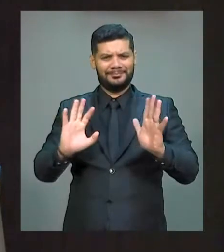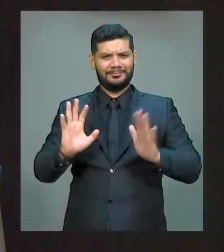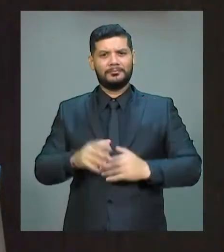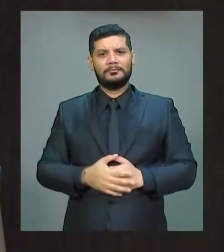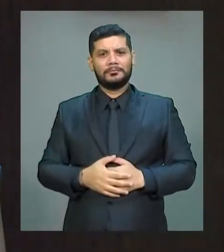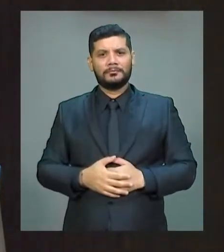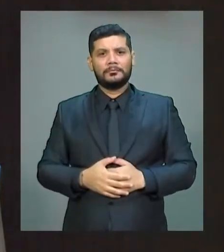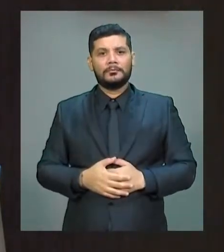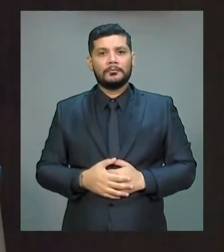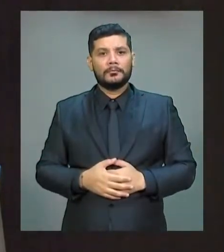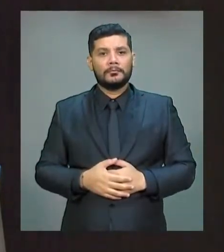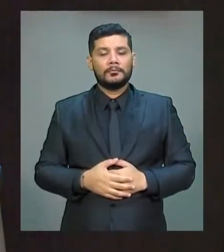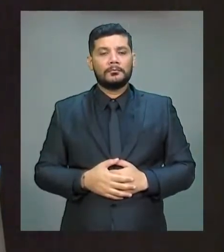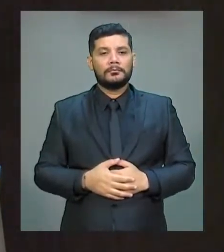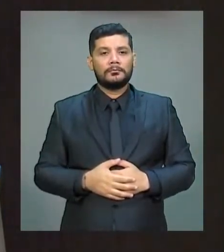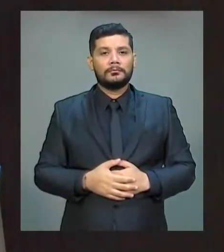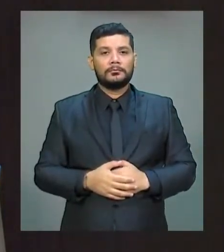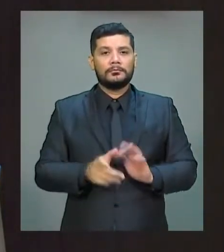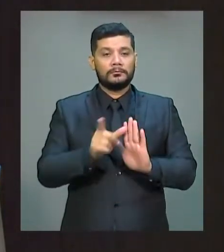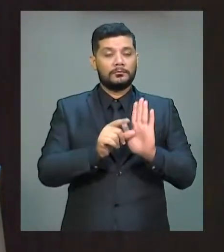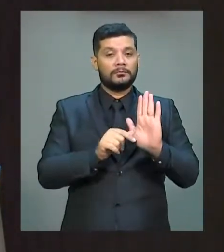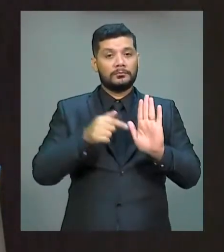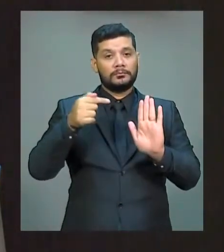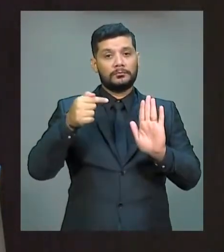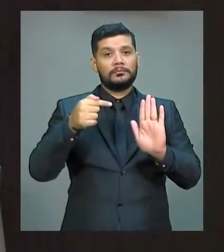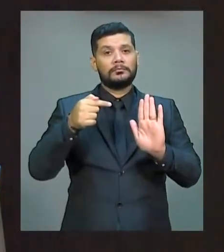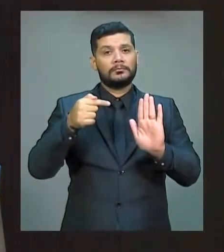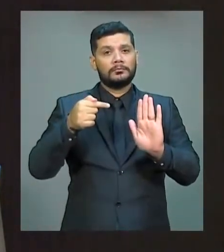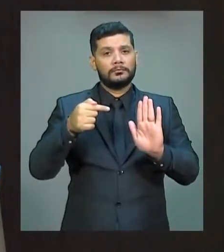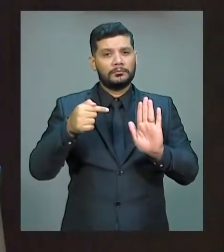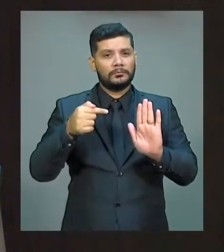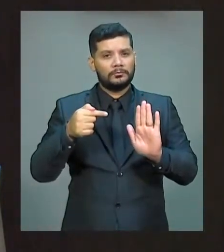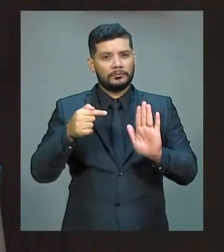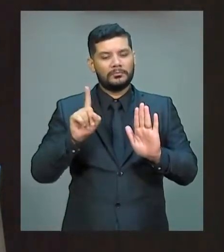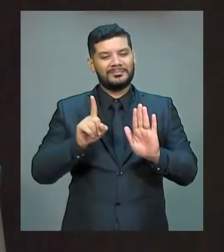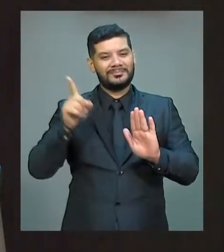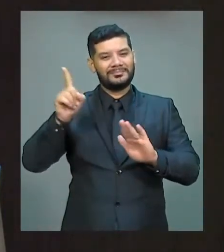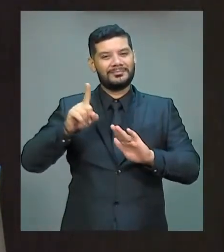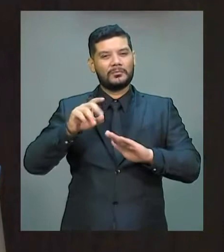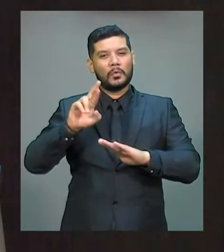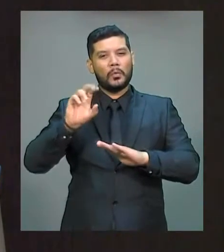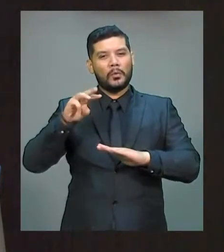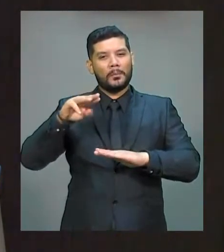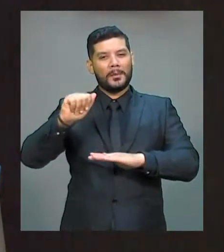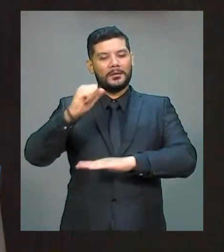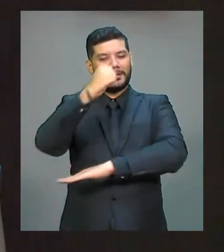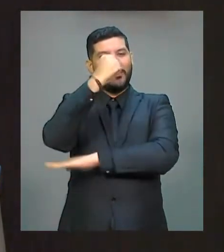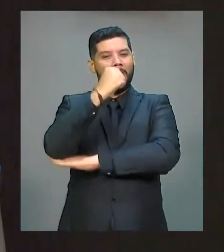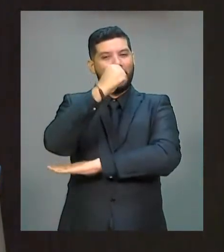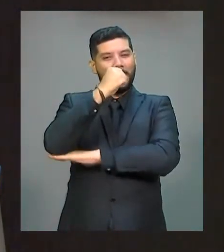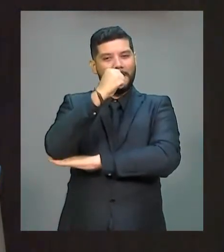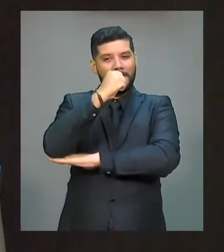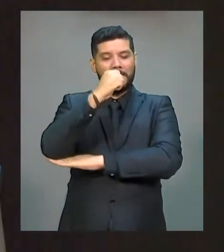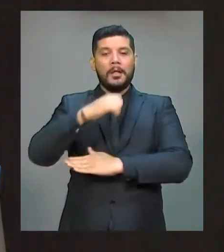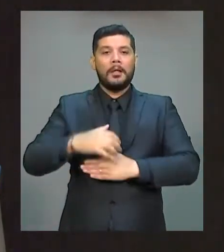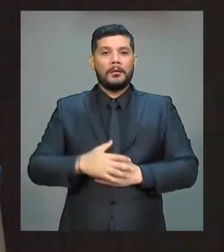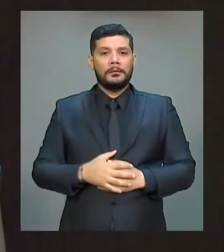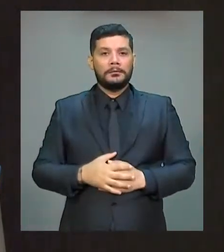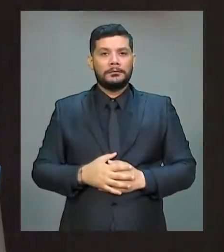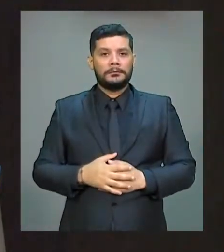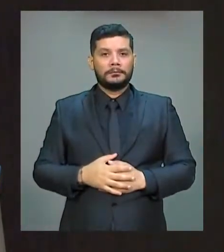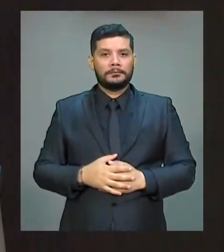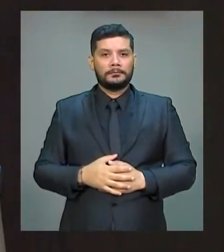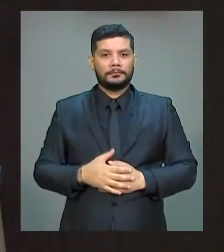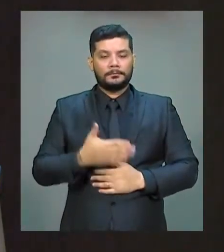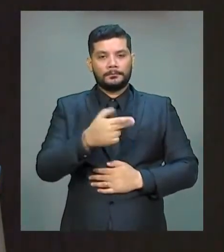Roma, que é aquele que cria o Tribunal Penal Internacional de Crimes contra a Humanidade, deputado presidente Fernando, que agora